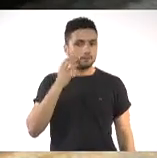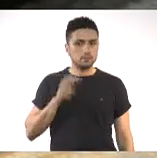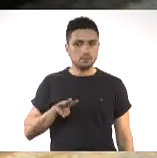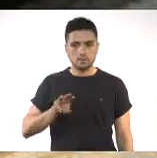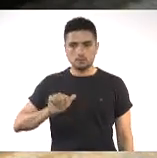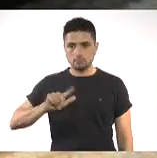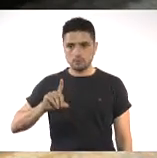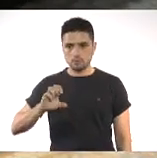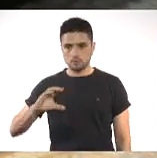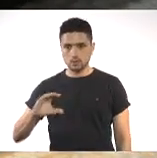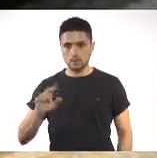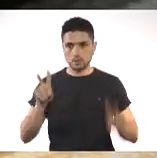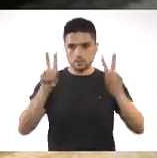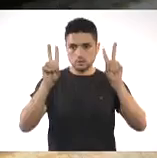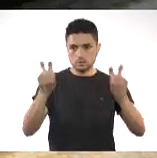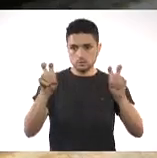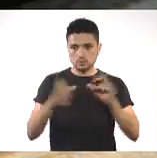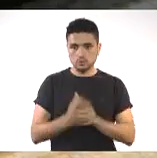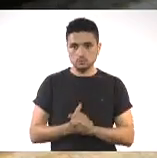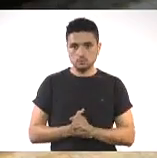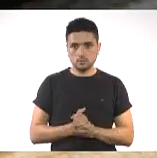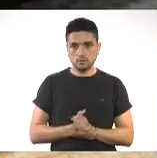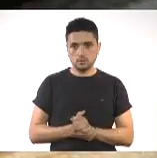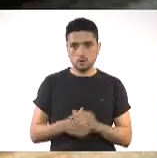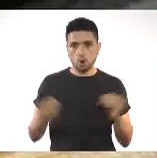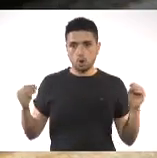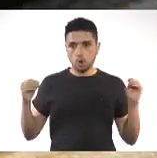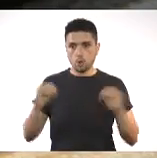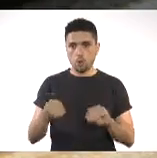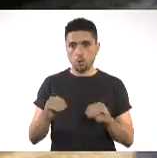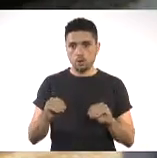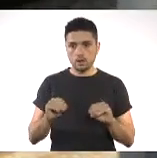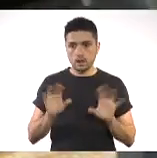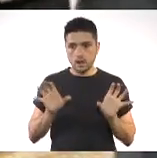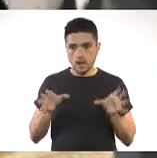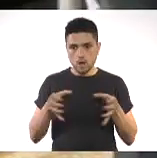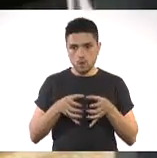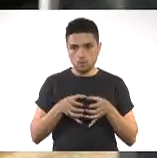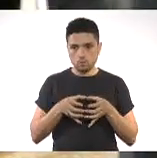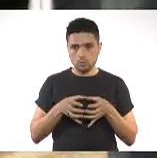com relação à instalação de uma comissão sobre